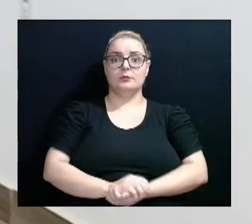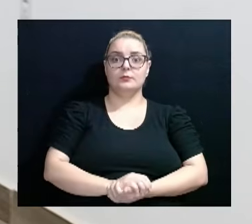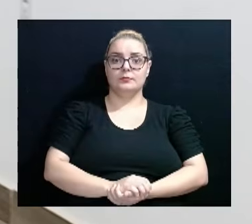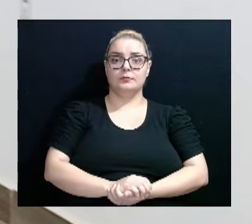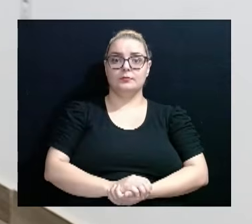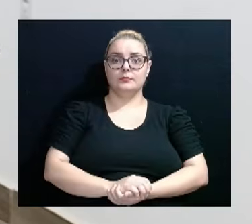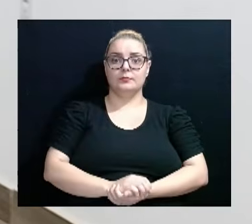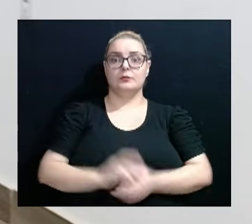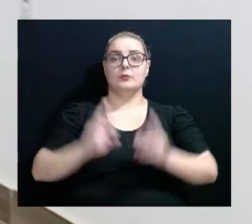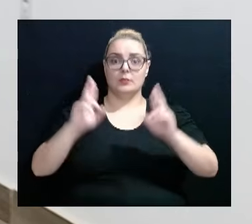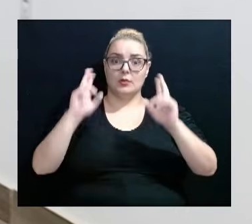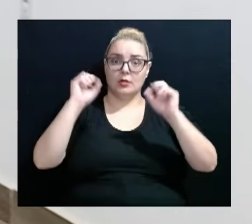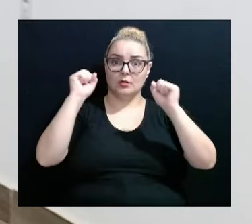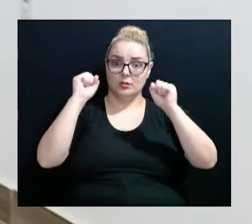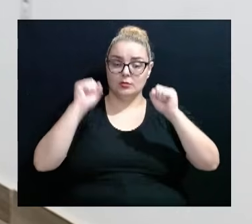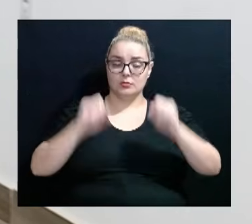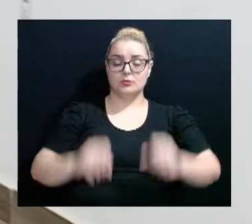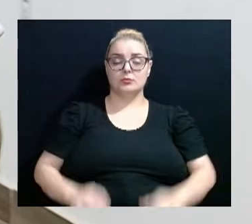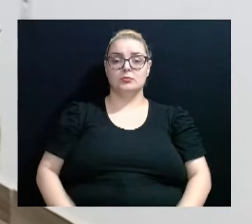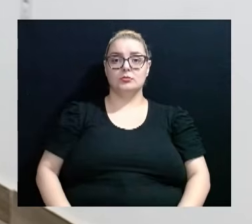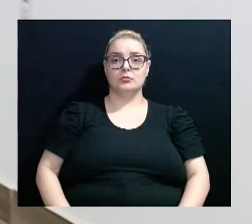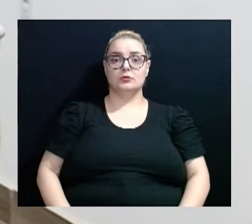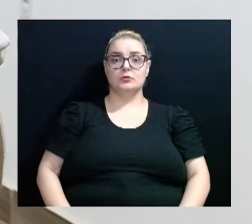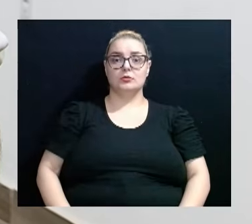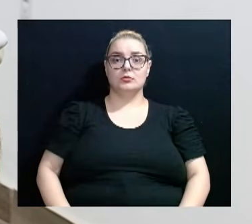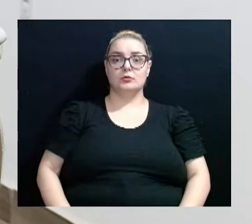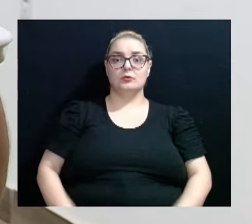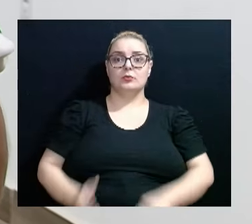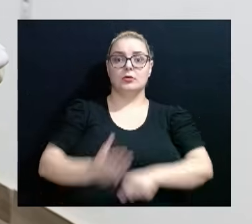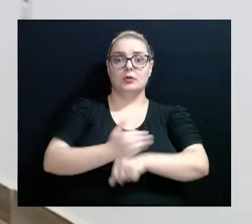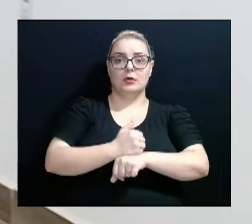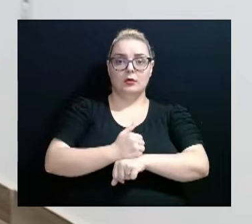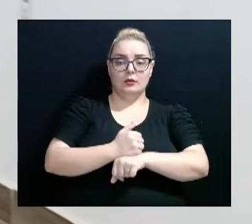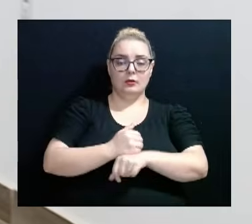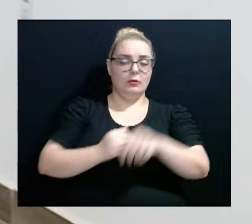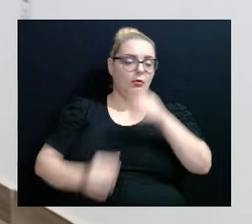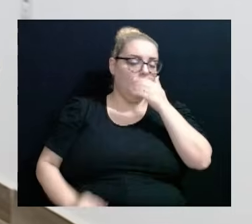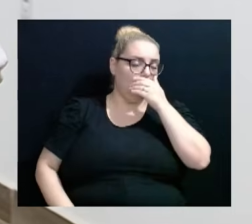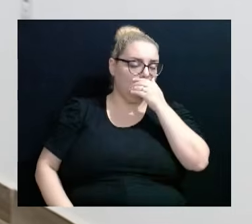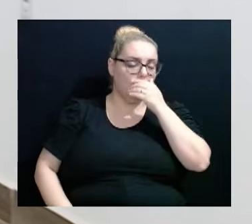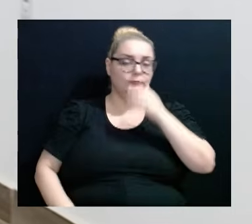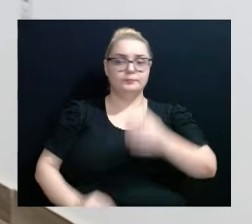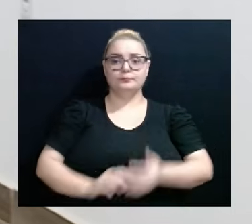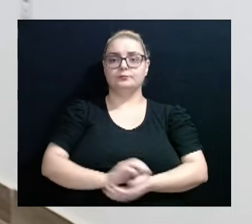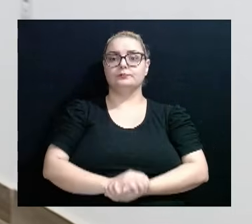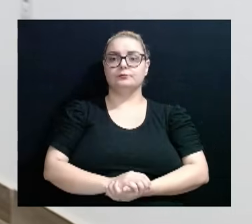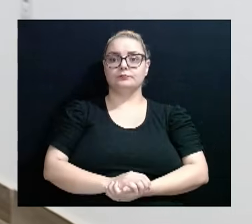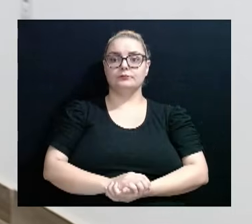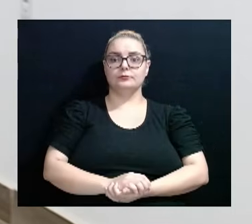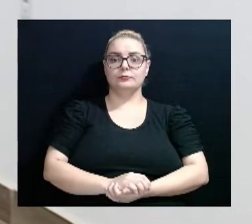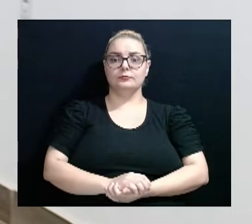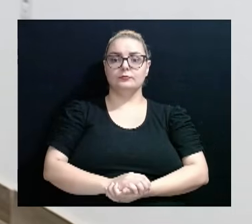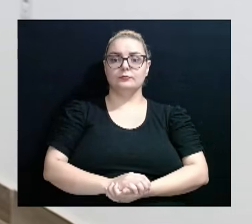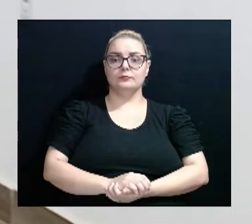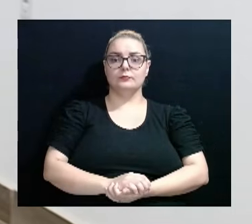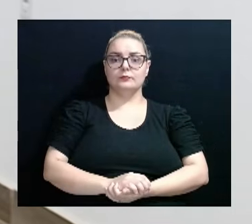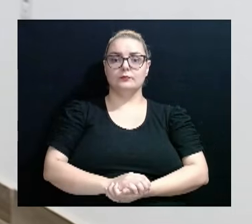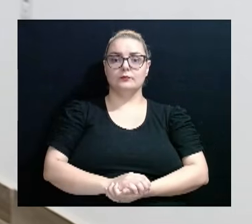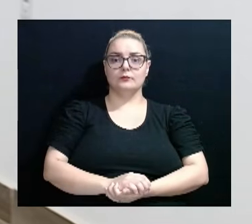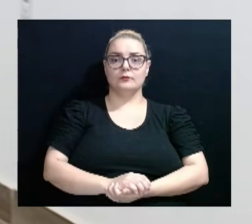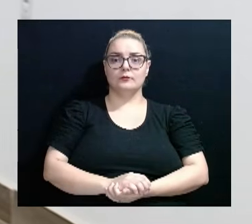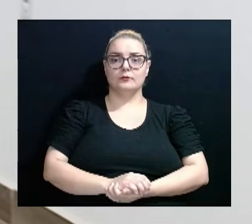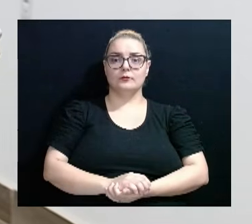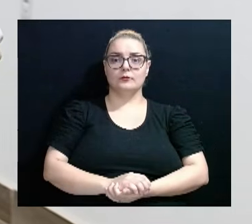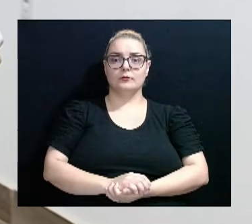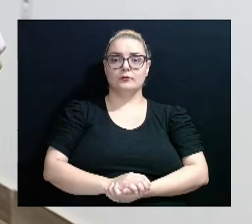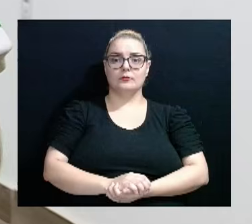emissoras transmitindo. E o Guarani, nessa daí, acabou engajando no sistema NFL, inclusive